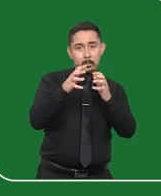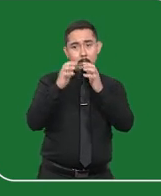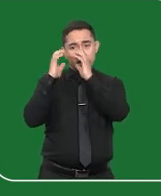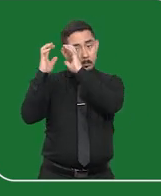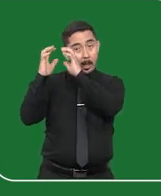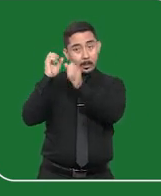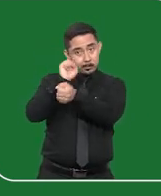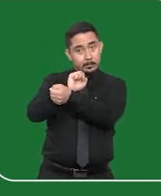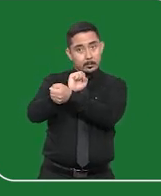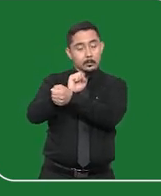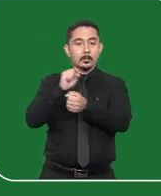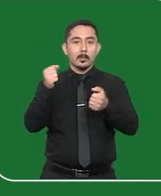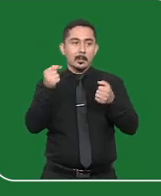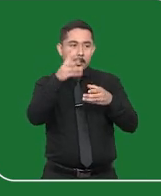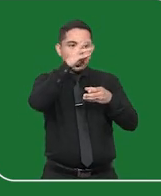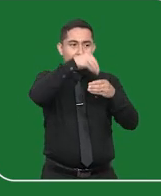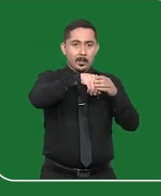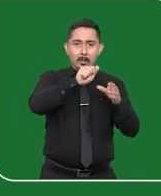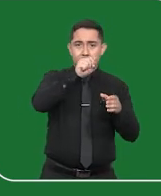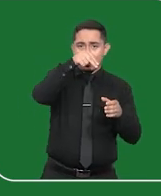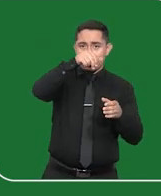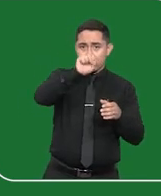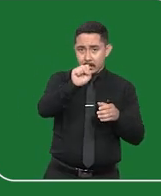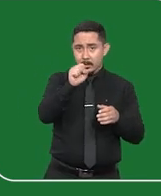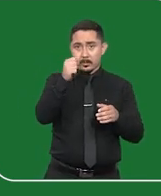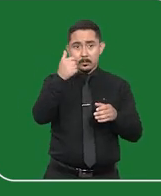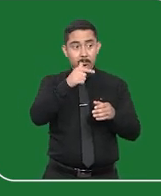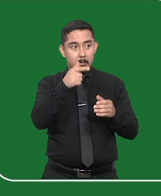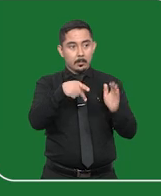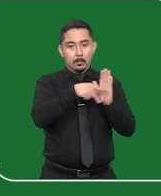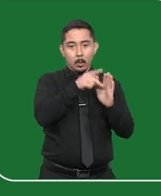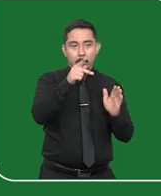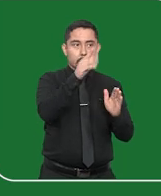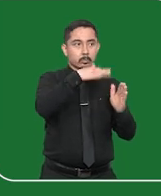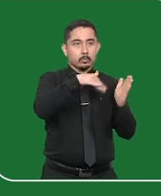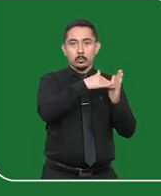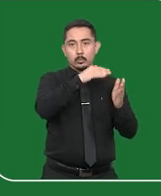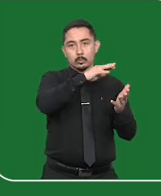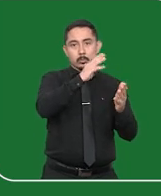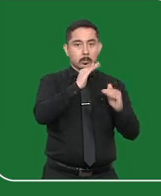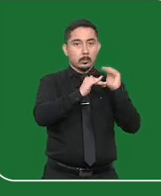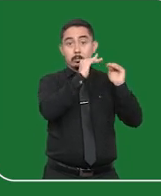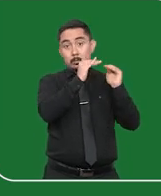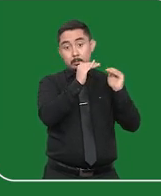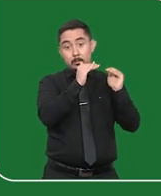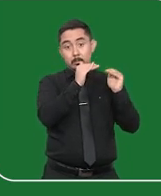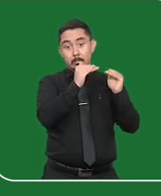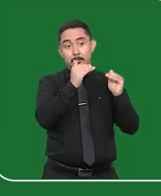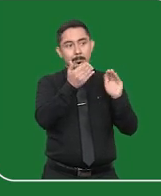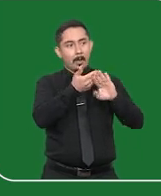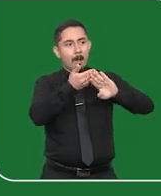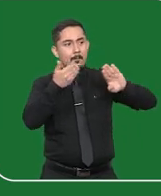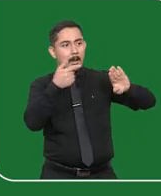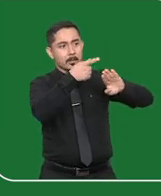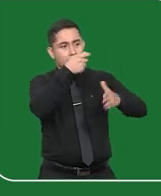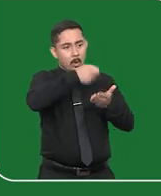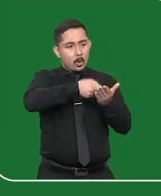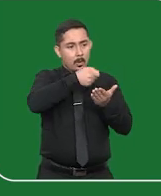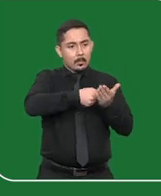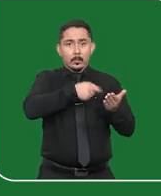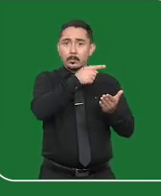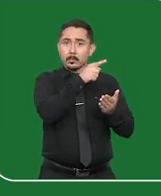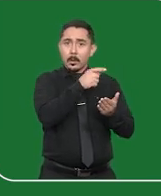paralisia cerebral não estarem enquadradas na classificação de transtornos globais do desenvolvimento não afasta